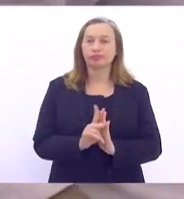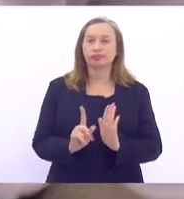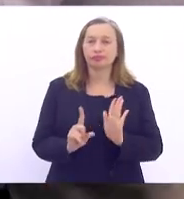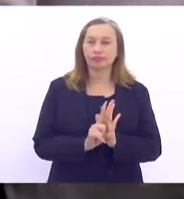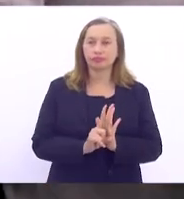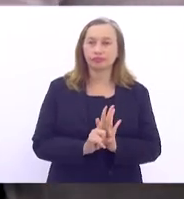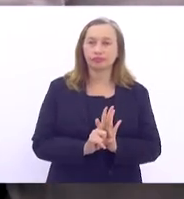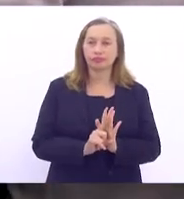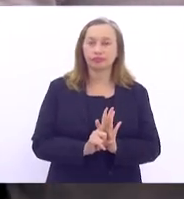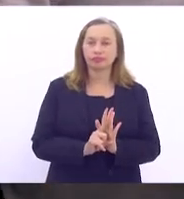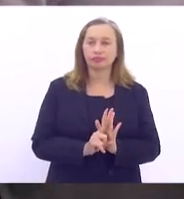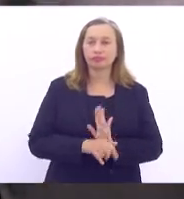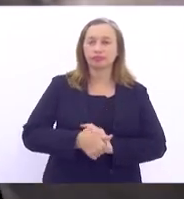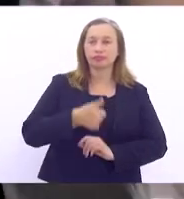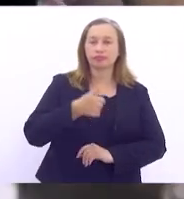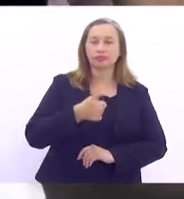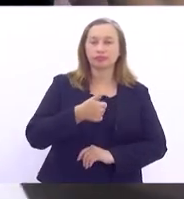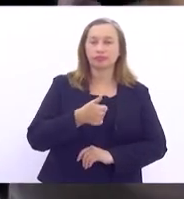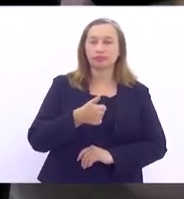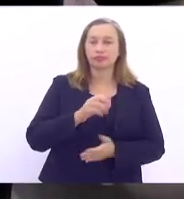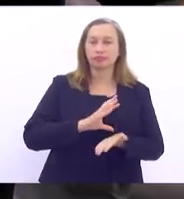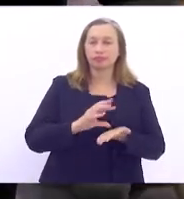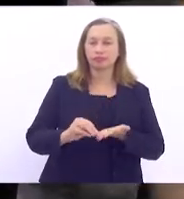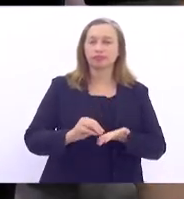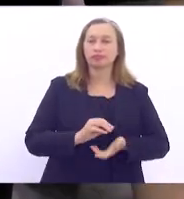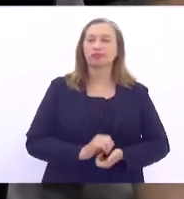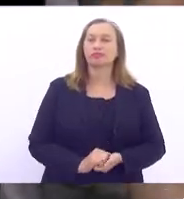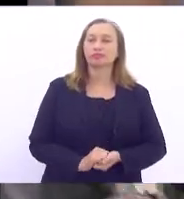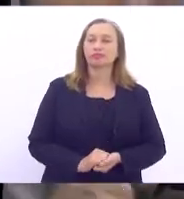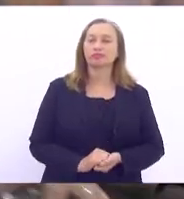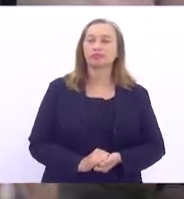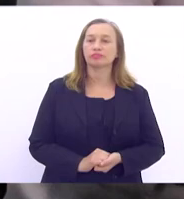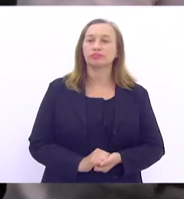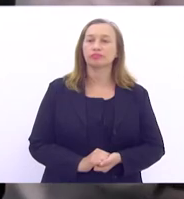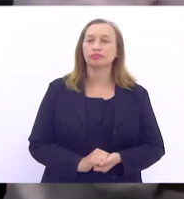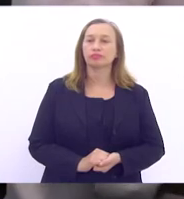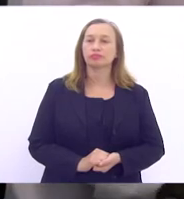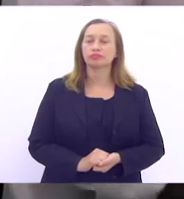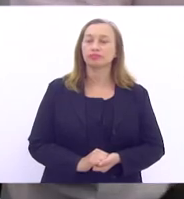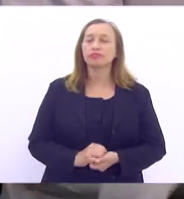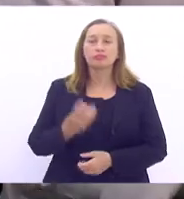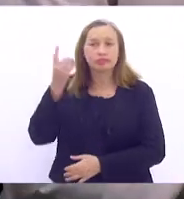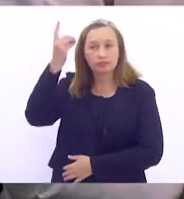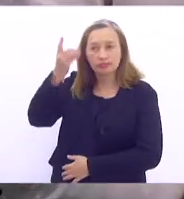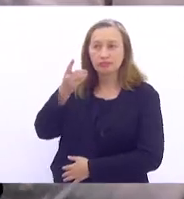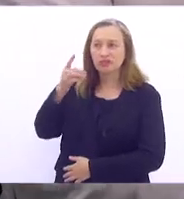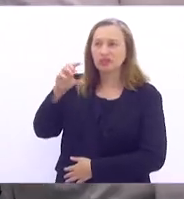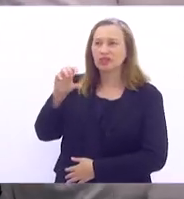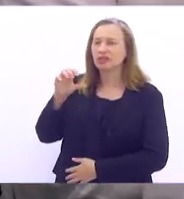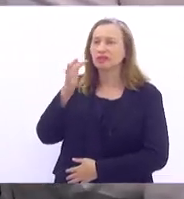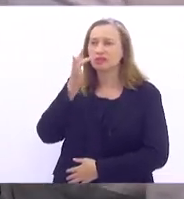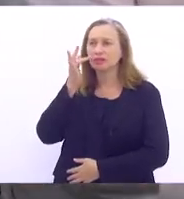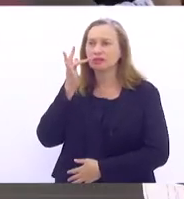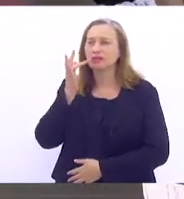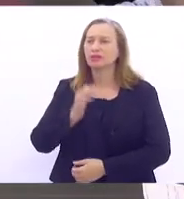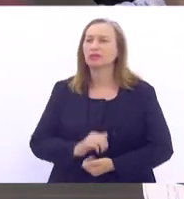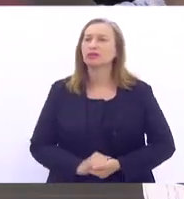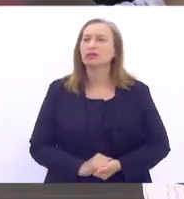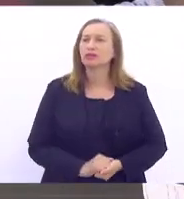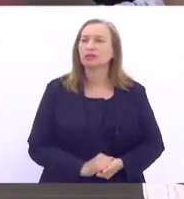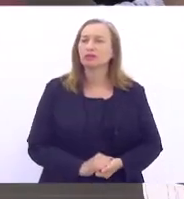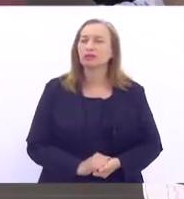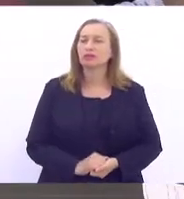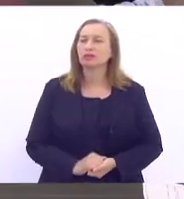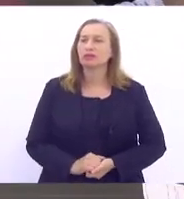lei. Item 1 da pauta, já entrando na pauta. Presidente. Item 1 da pauta, pois não, deputado Serafini. Questão de ordem. Chegou aqui o nosso